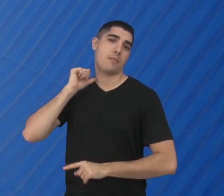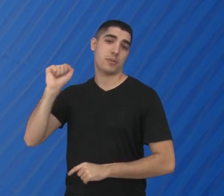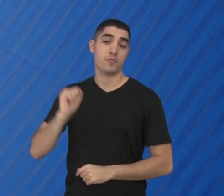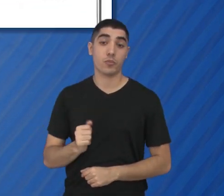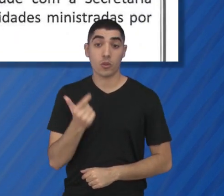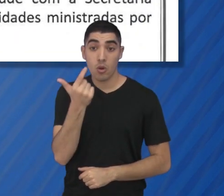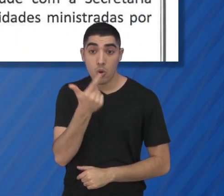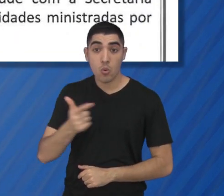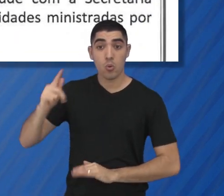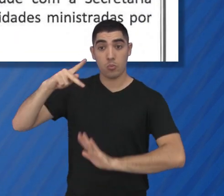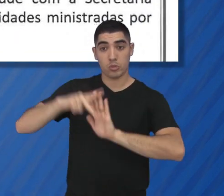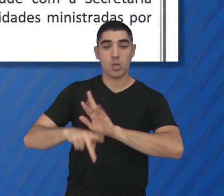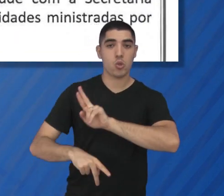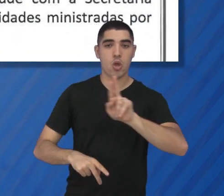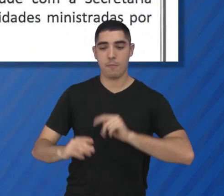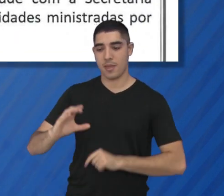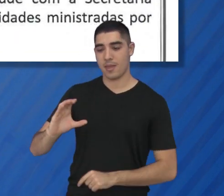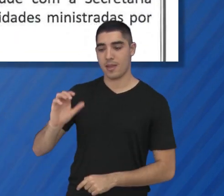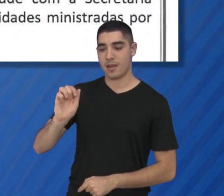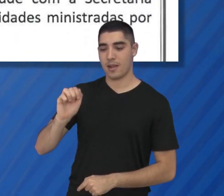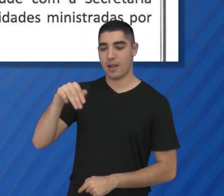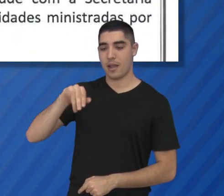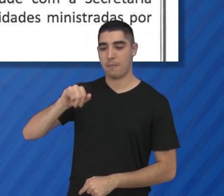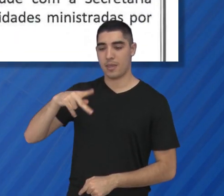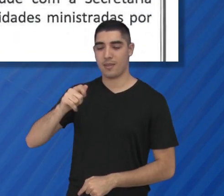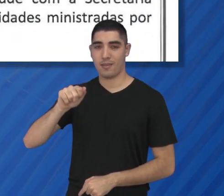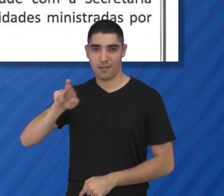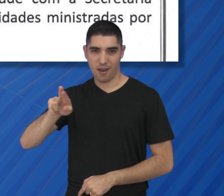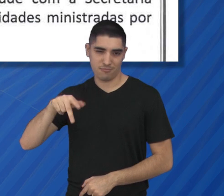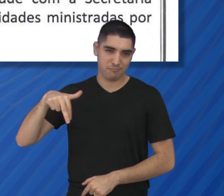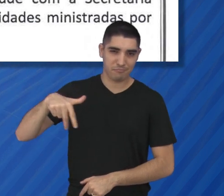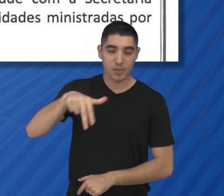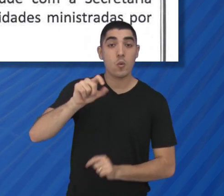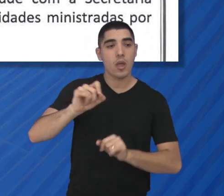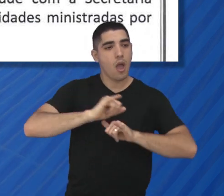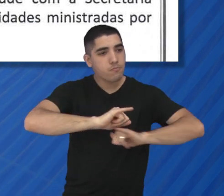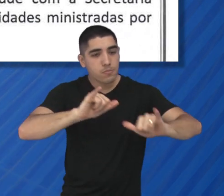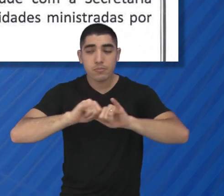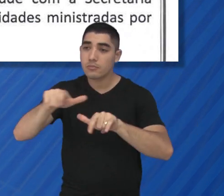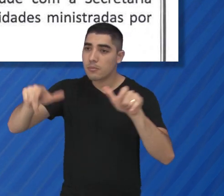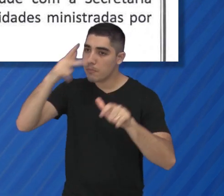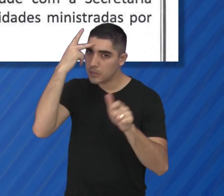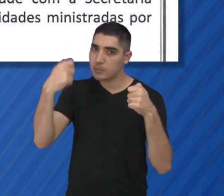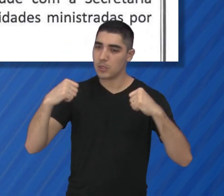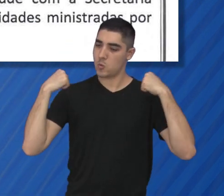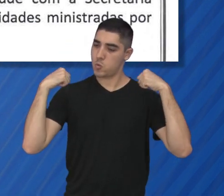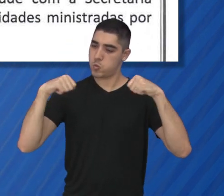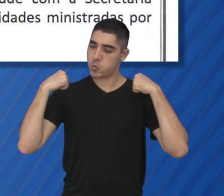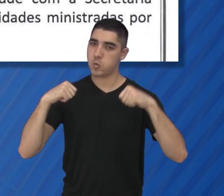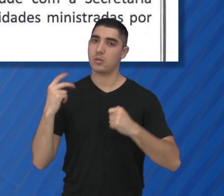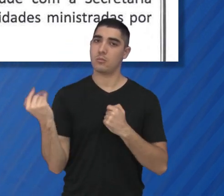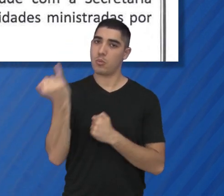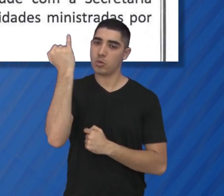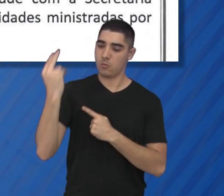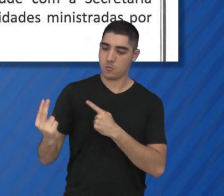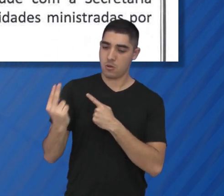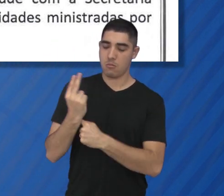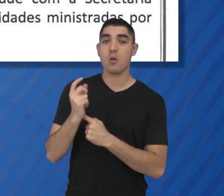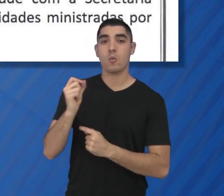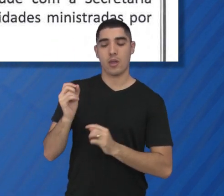Outra ação é o Projeto Caminhar, que busca proporcionar de forma gratuita aos cidadãos atividades